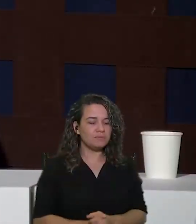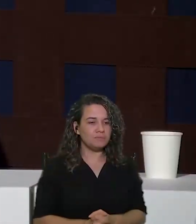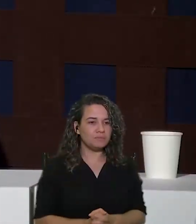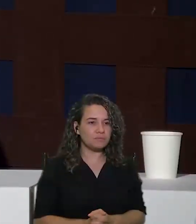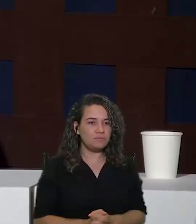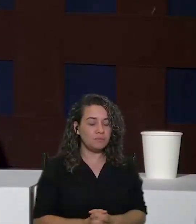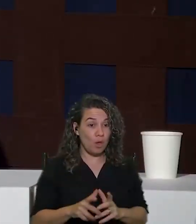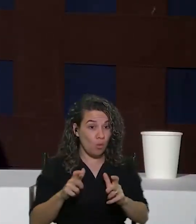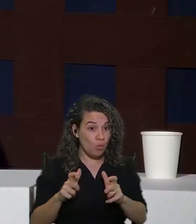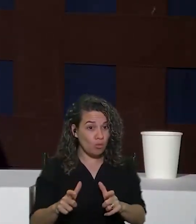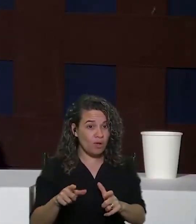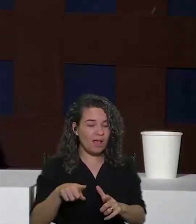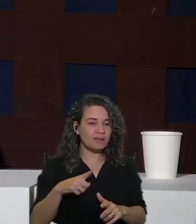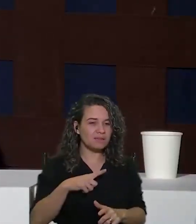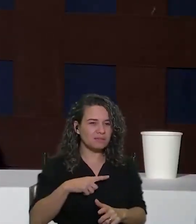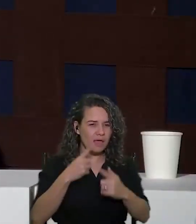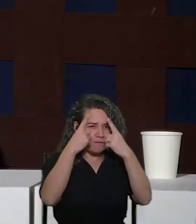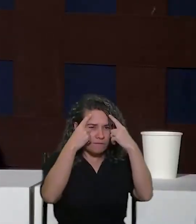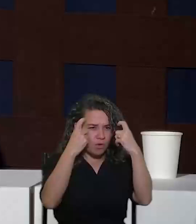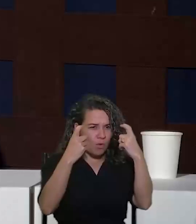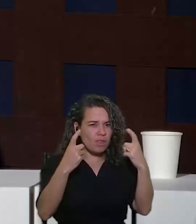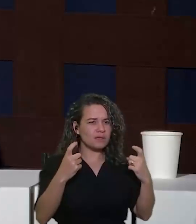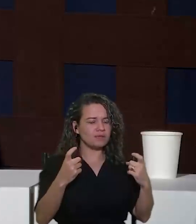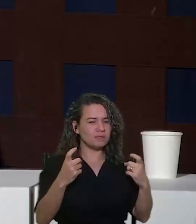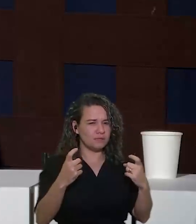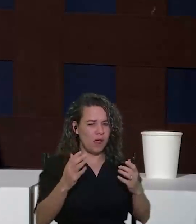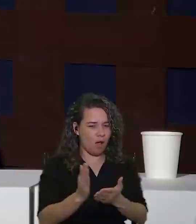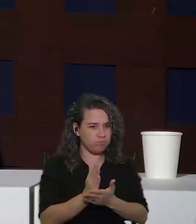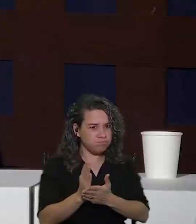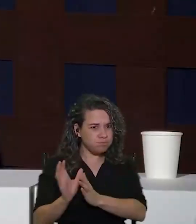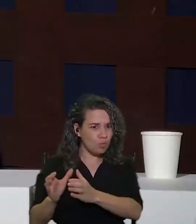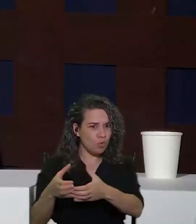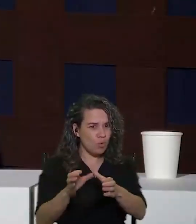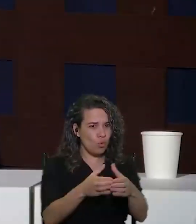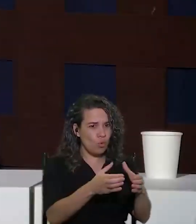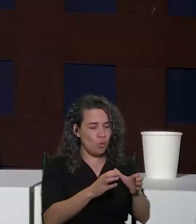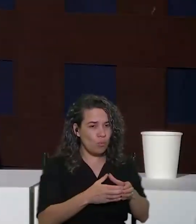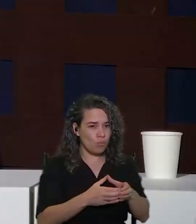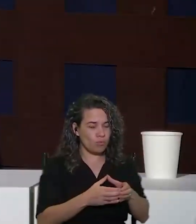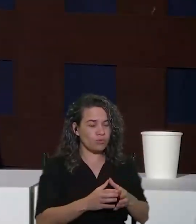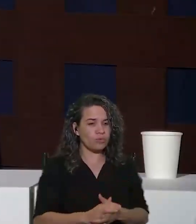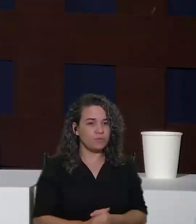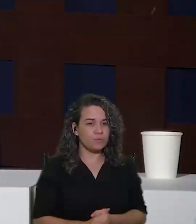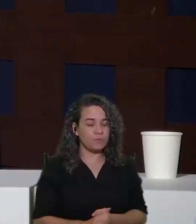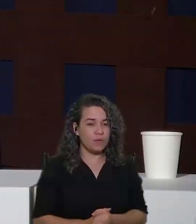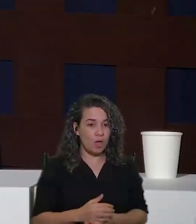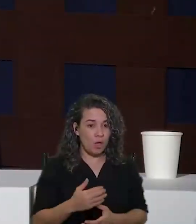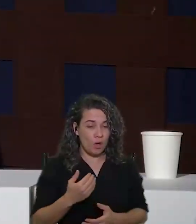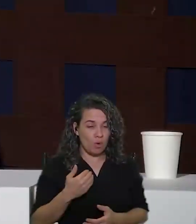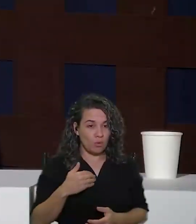vezes, bastante violenta para determinados grupos. Então, ao construir o Joaquim, né, que é esse